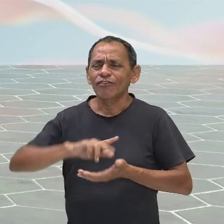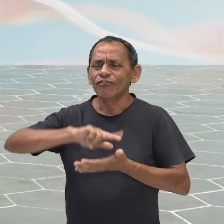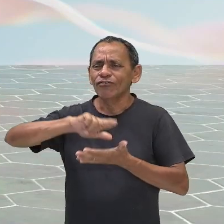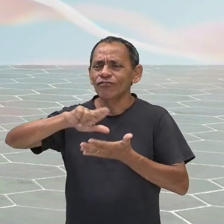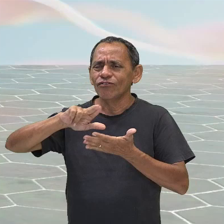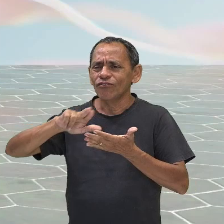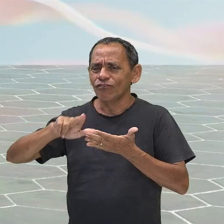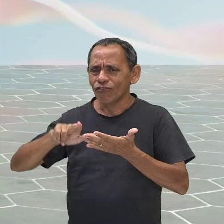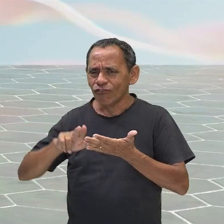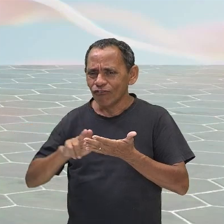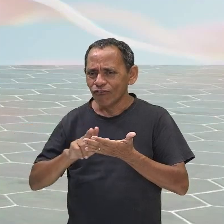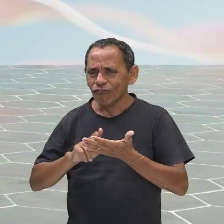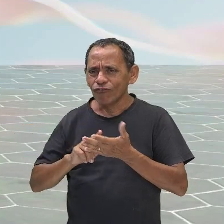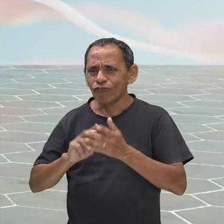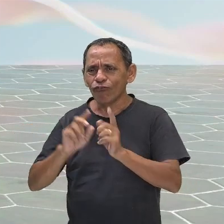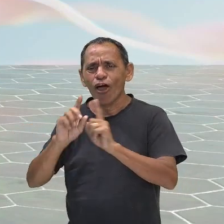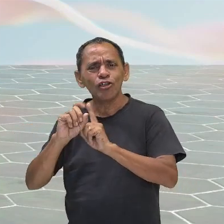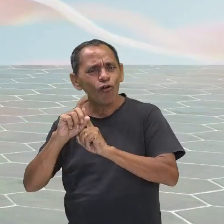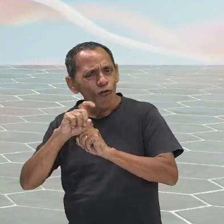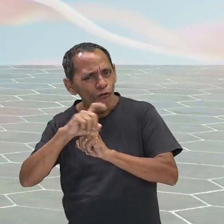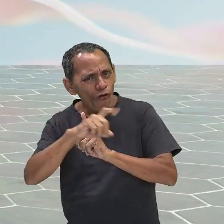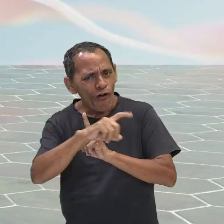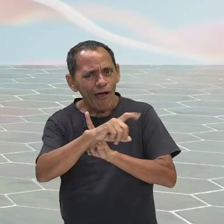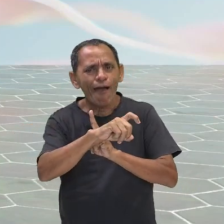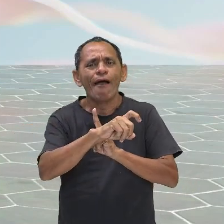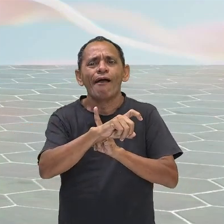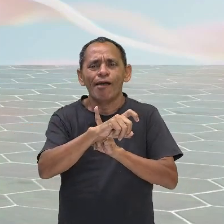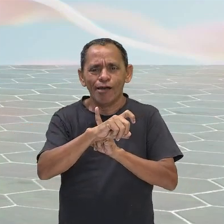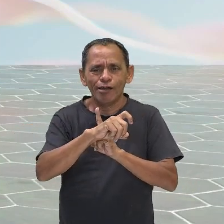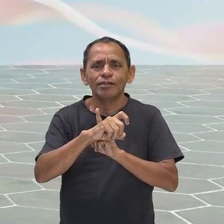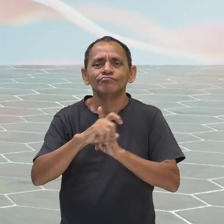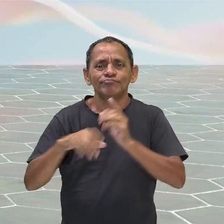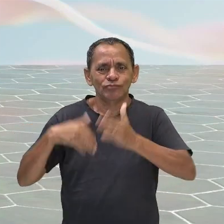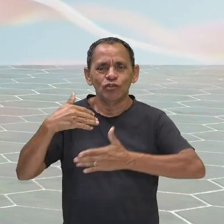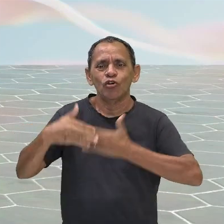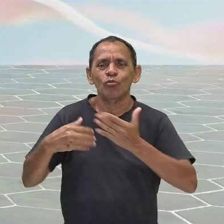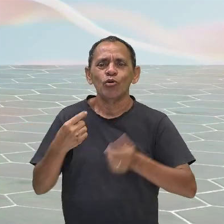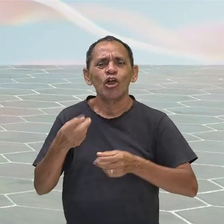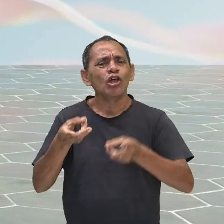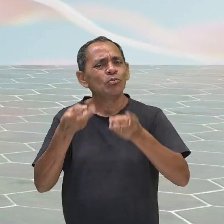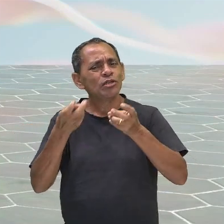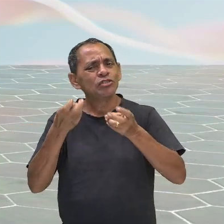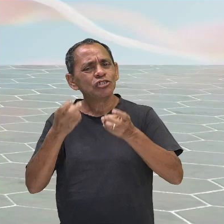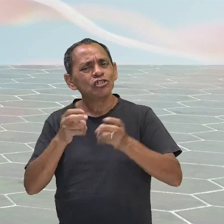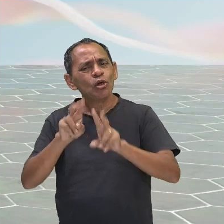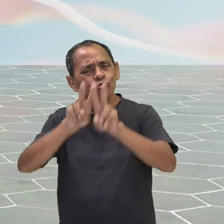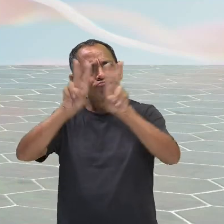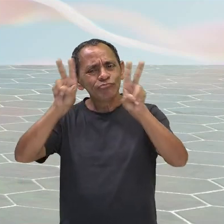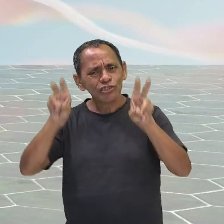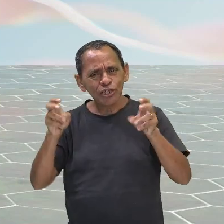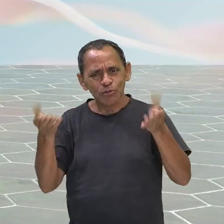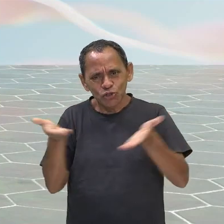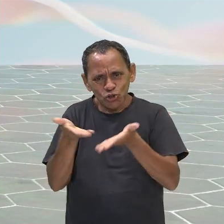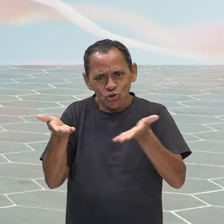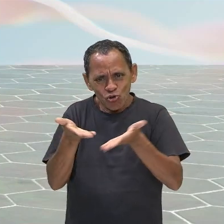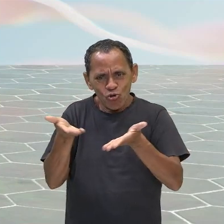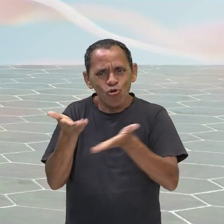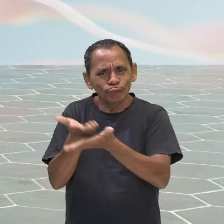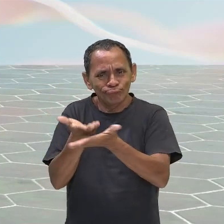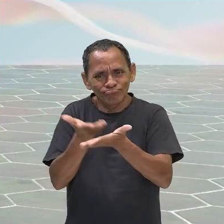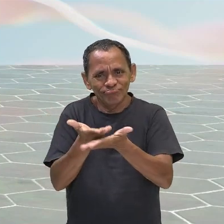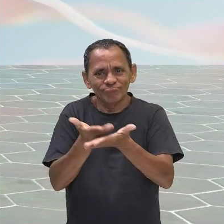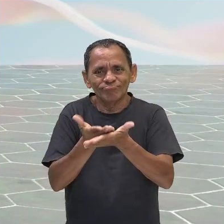espermatozoides aqui dando a entender que eles estão em movimento, não é? E esse vai ser o assunto da nossa aula. Nós